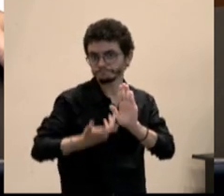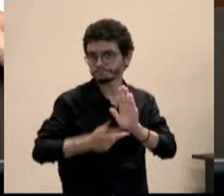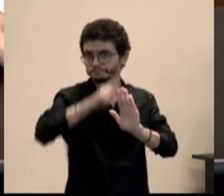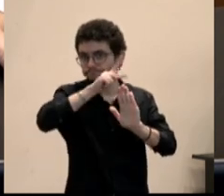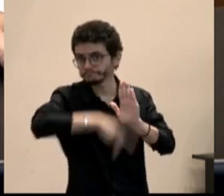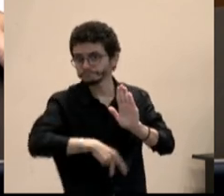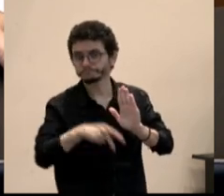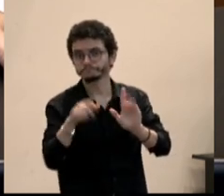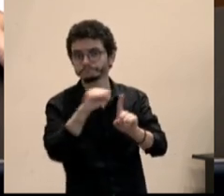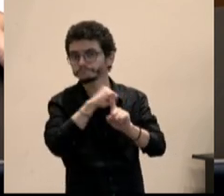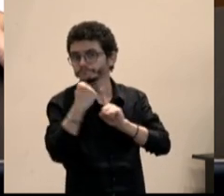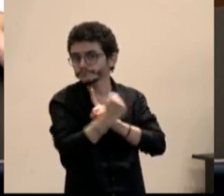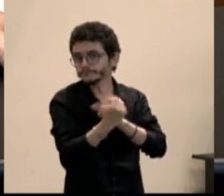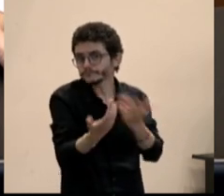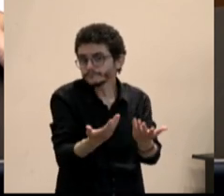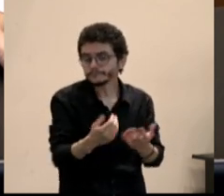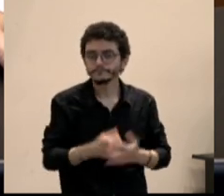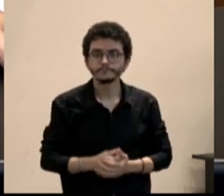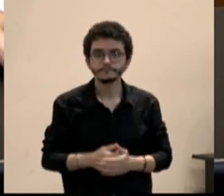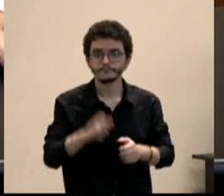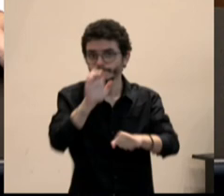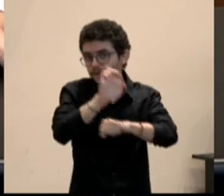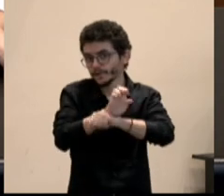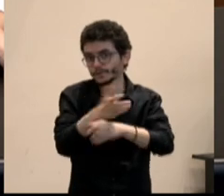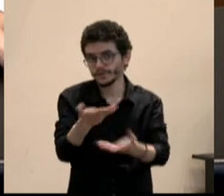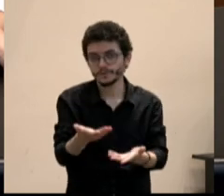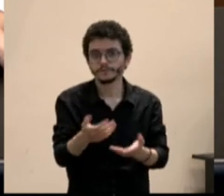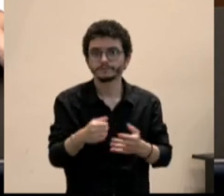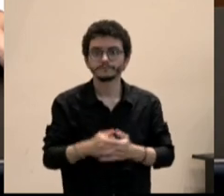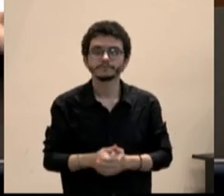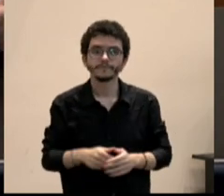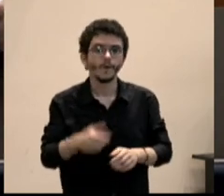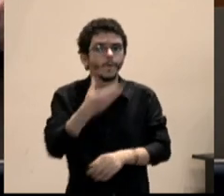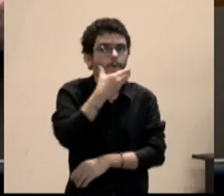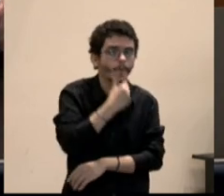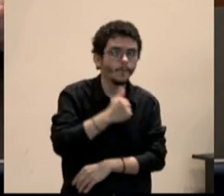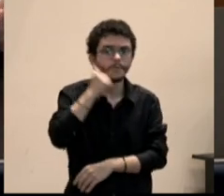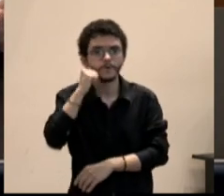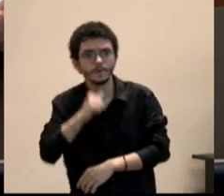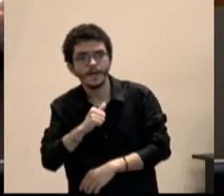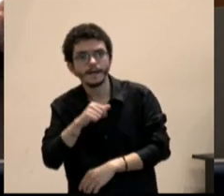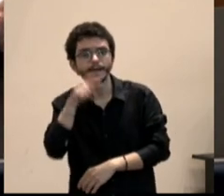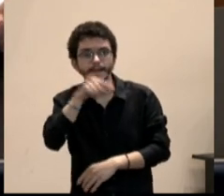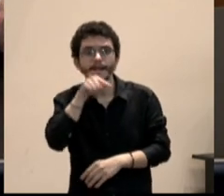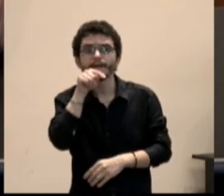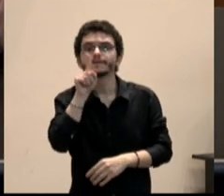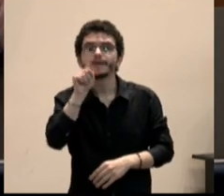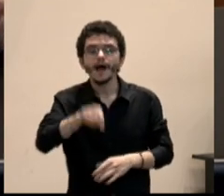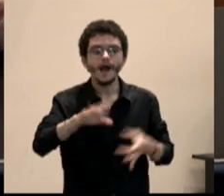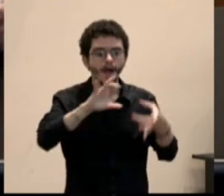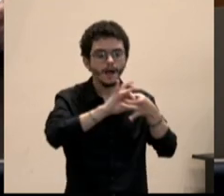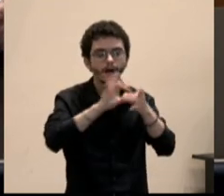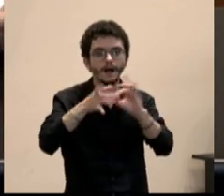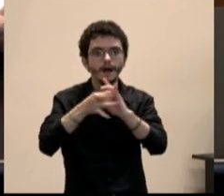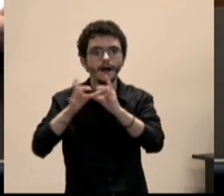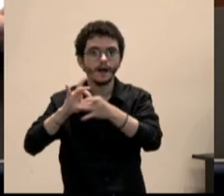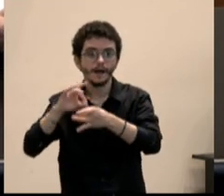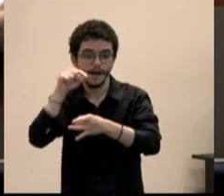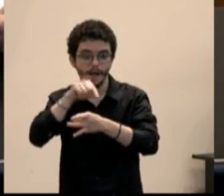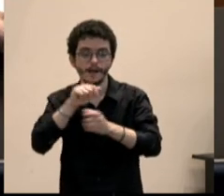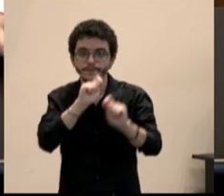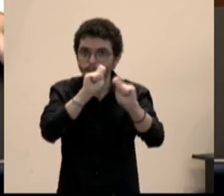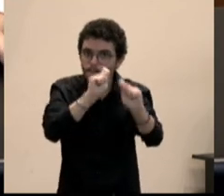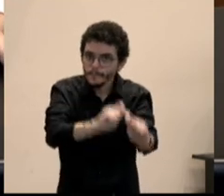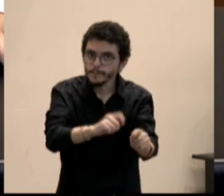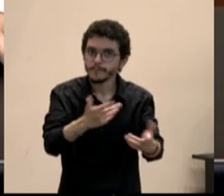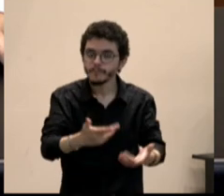um projeto de sociedade, de Estado e de homem e de mulher. Essa é a ligação. Essa é a possibilidade que